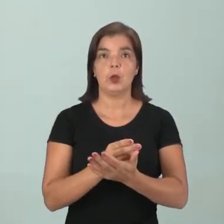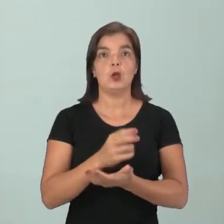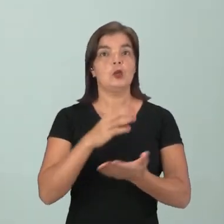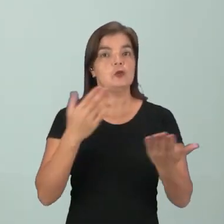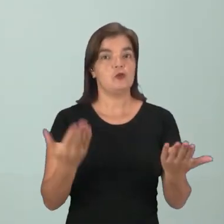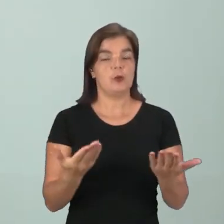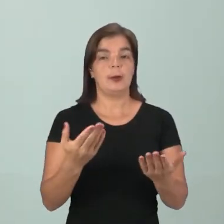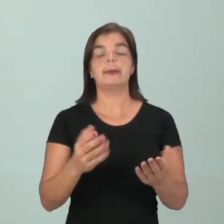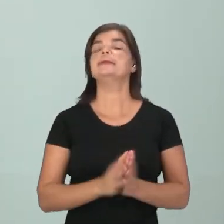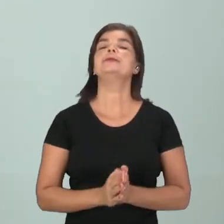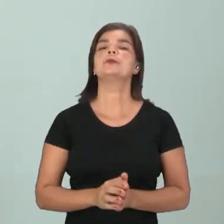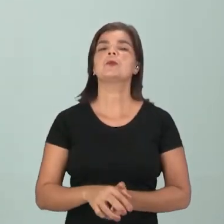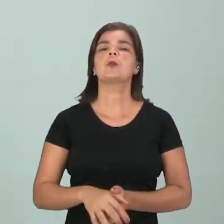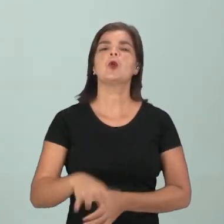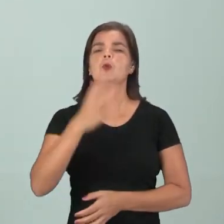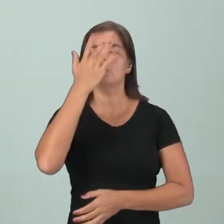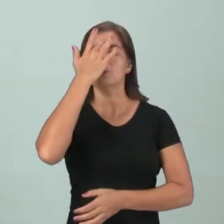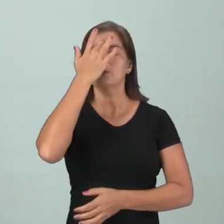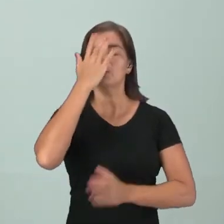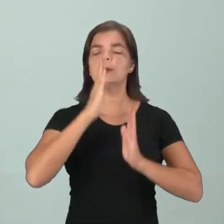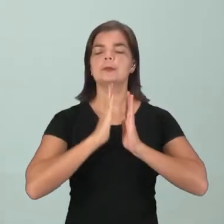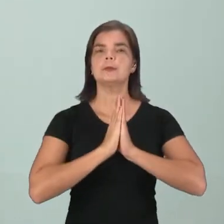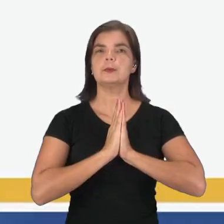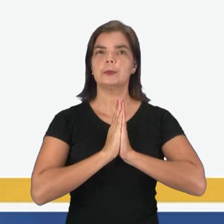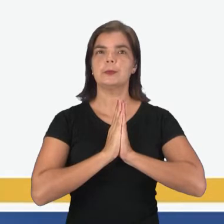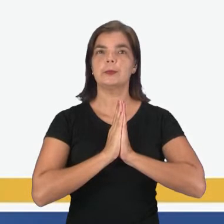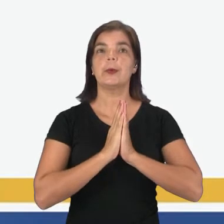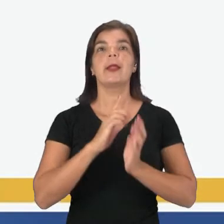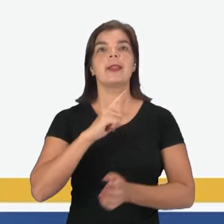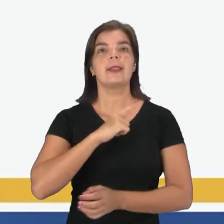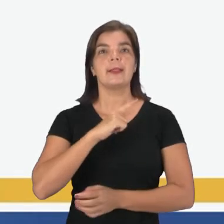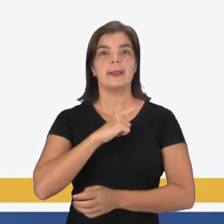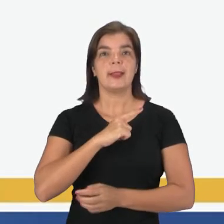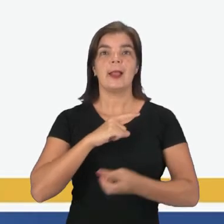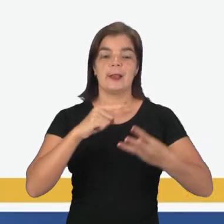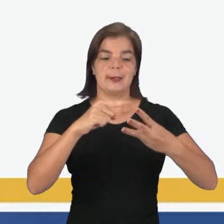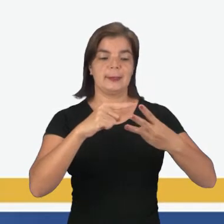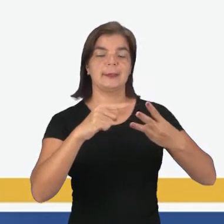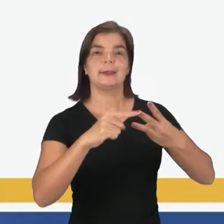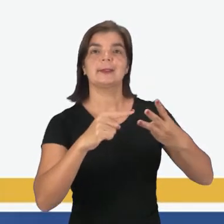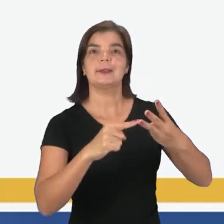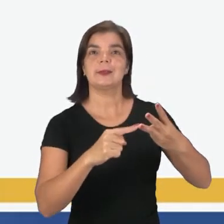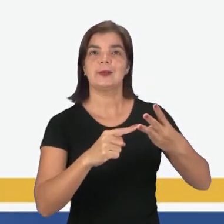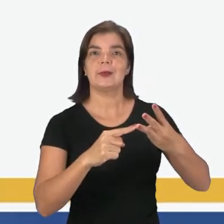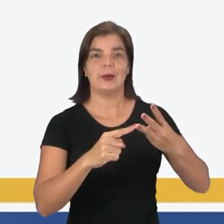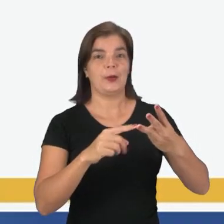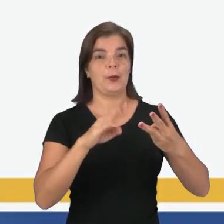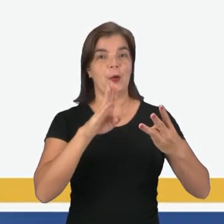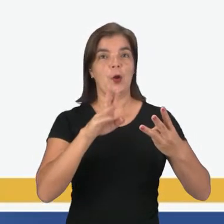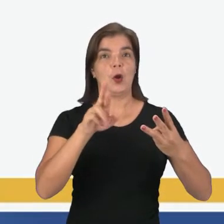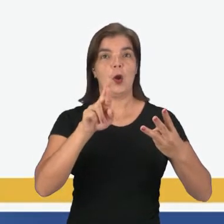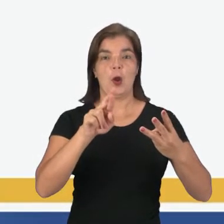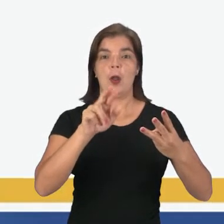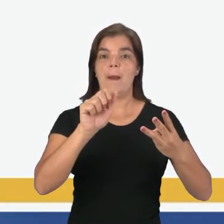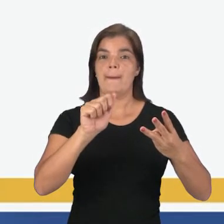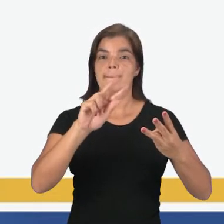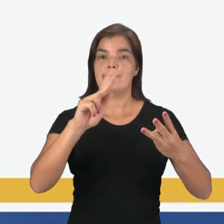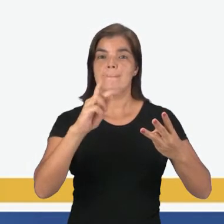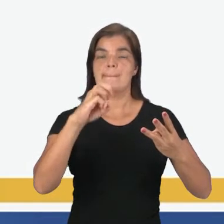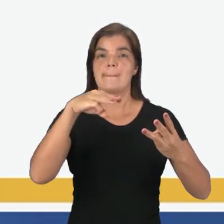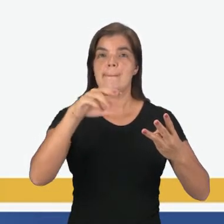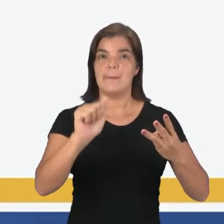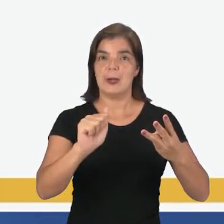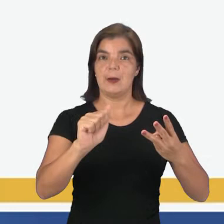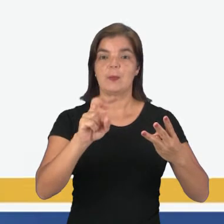No hinduísmo, você tem a trindade hindu, Brahma, Vishnu e Shiva, mas não é igual à trindade